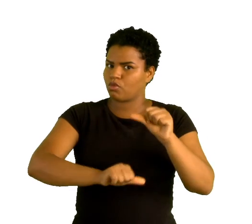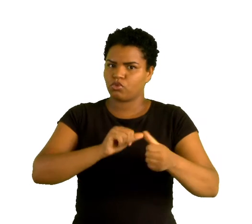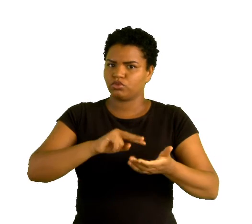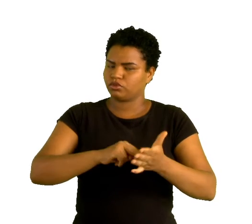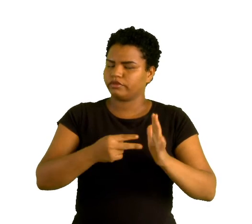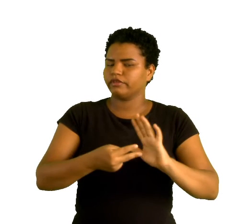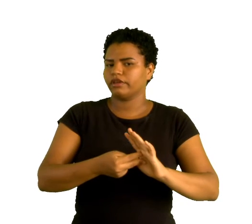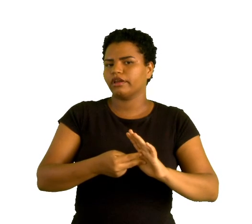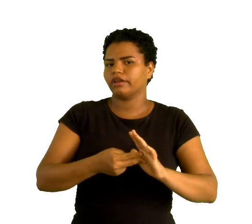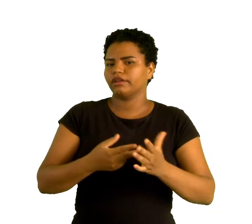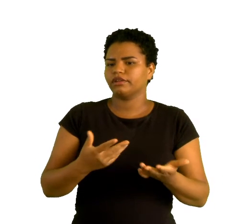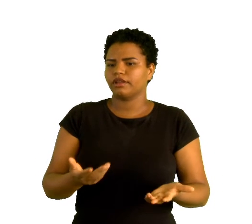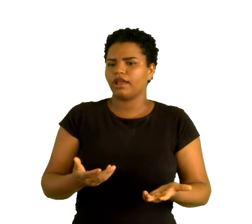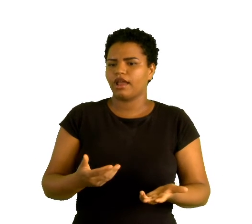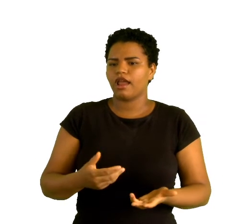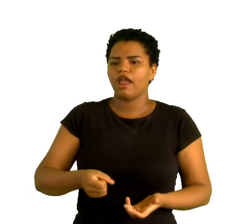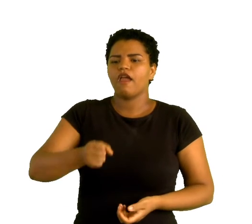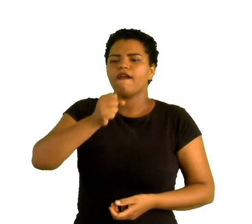É um velho galo